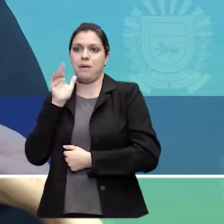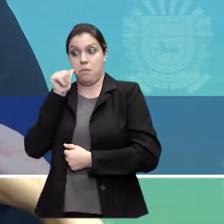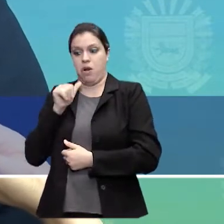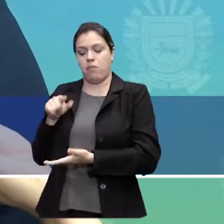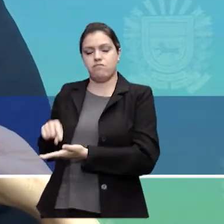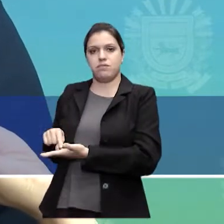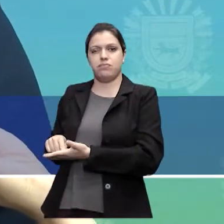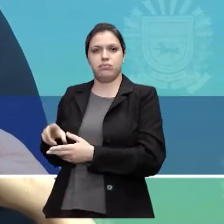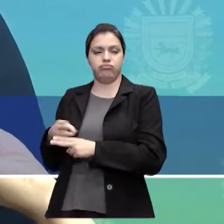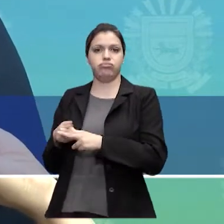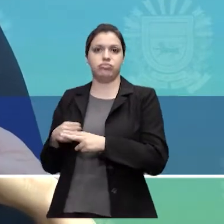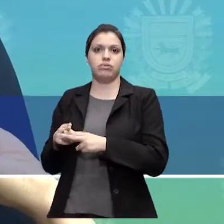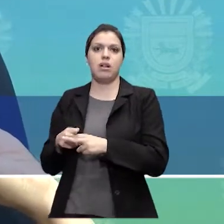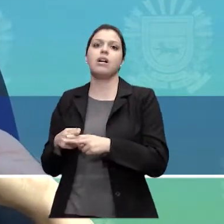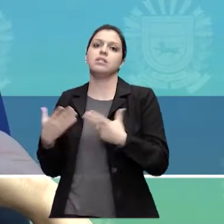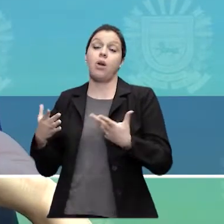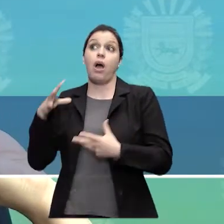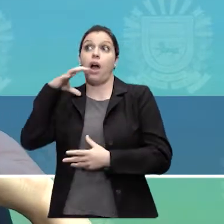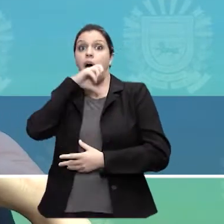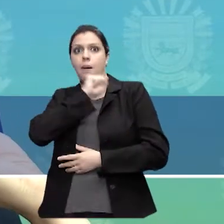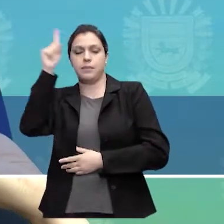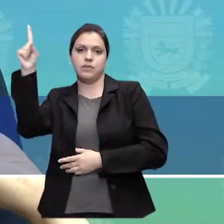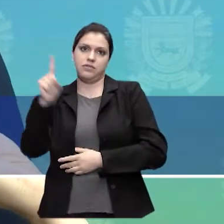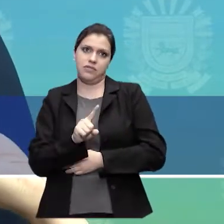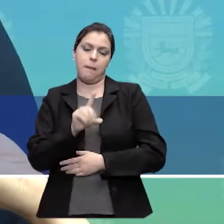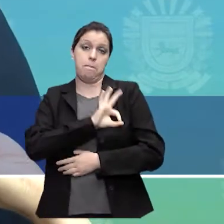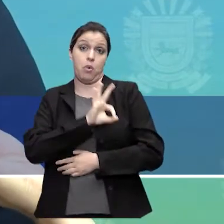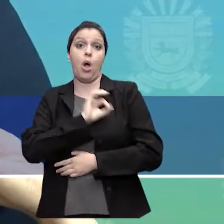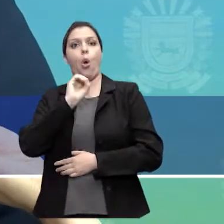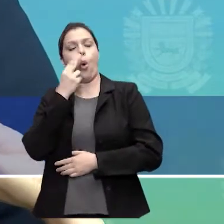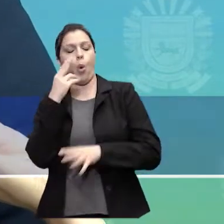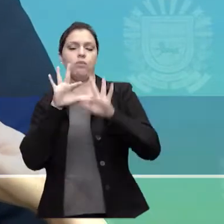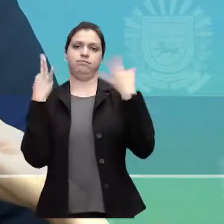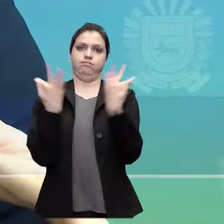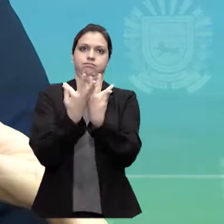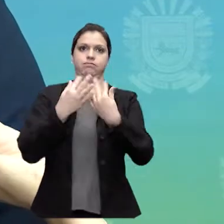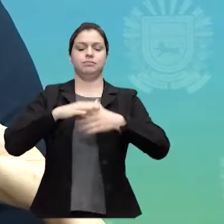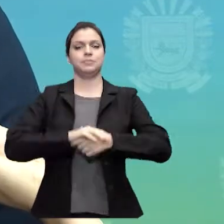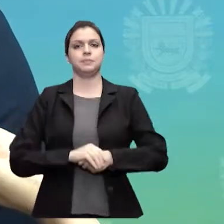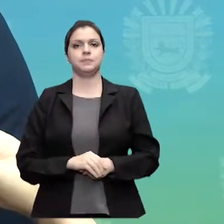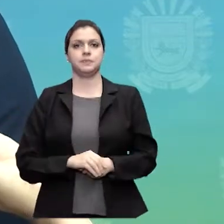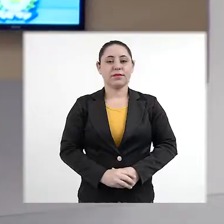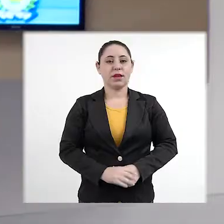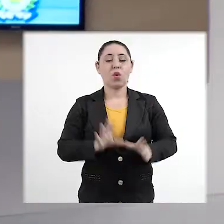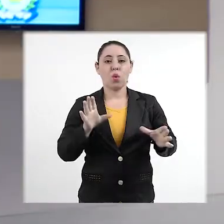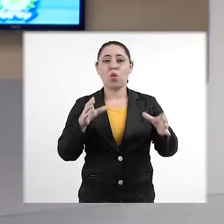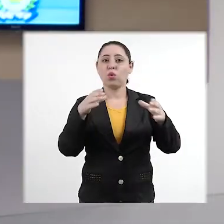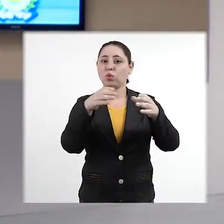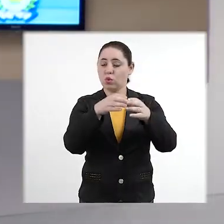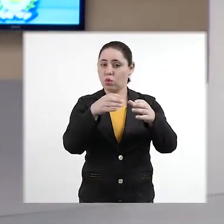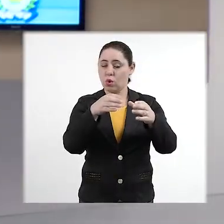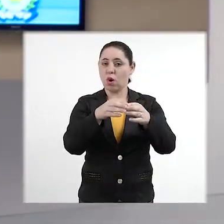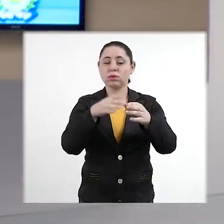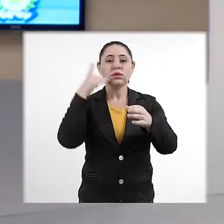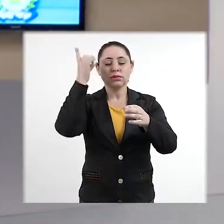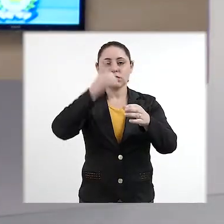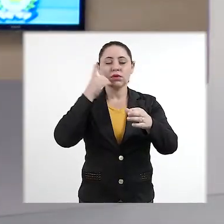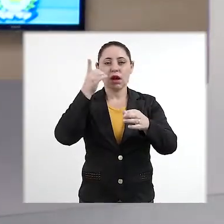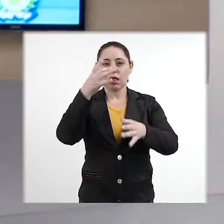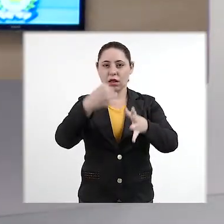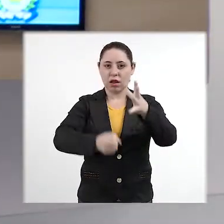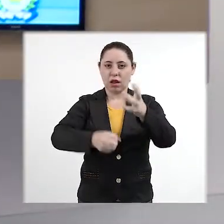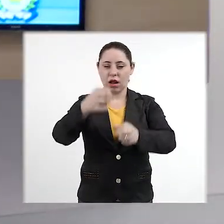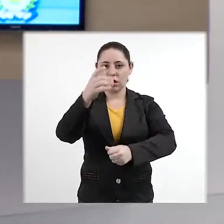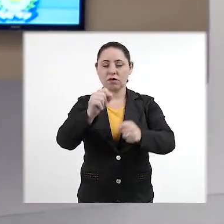confortável em saber que foi acionado um dispositivo e que estão a caminho as autoridades ou parentes. A Frente Parlamentar do